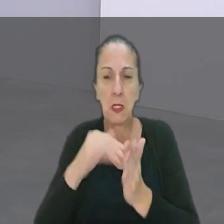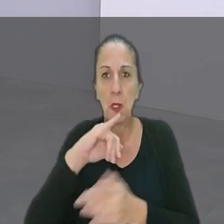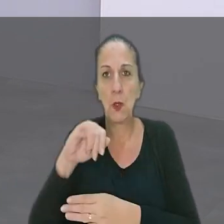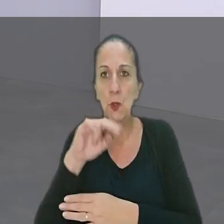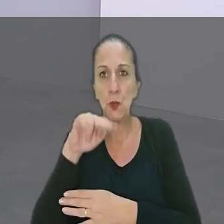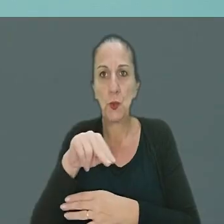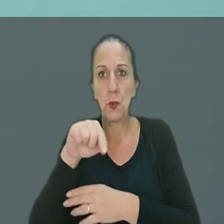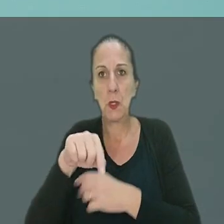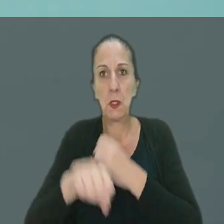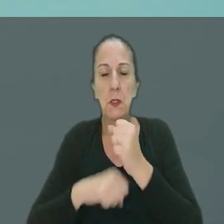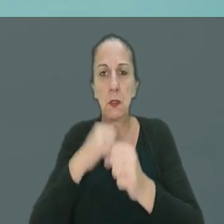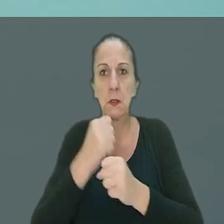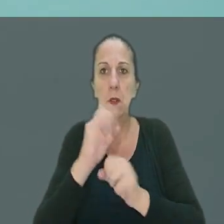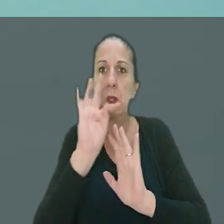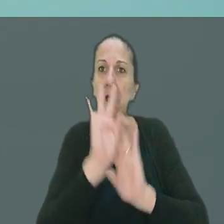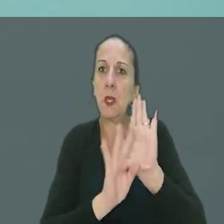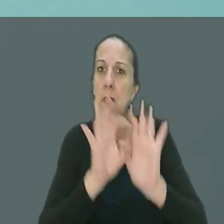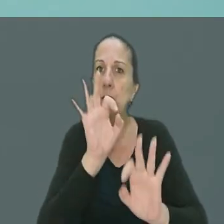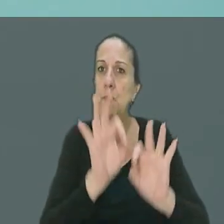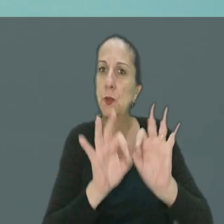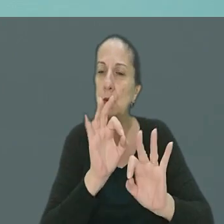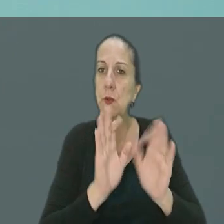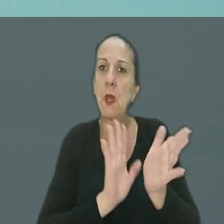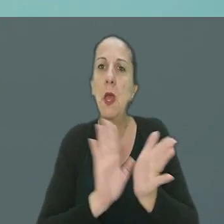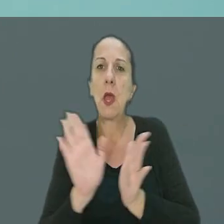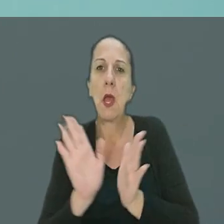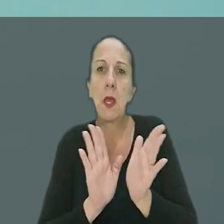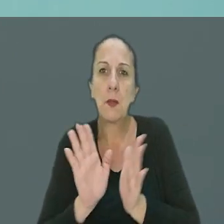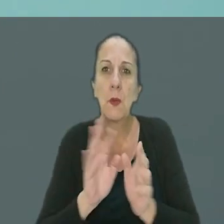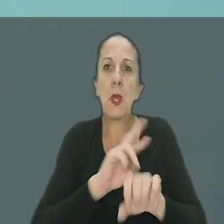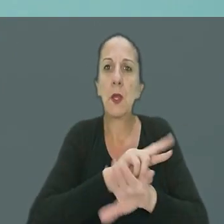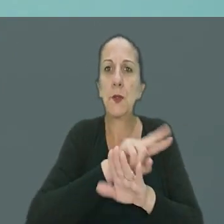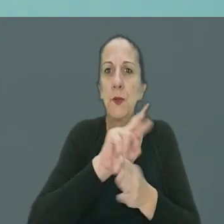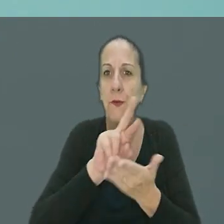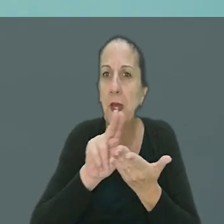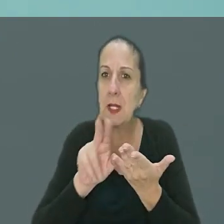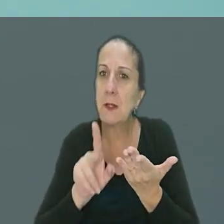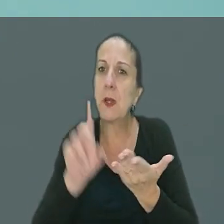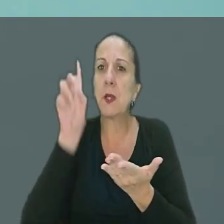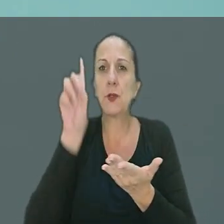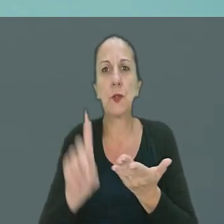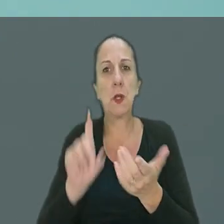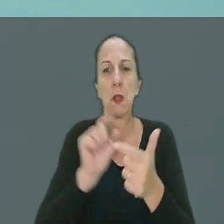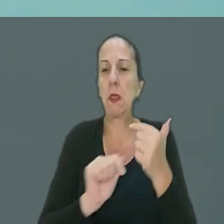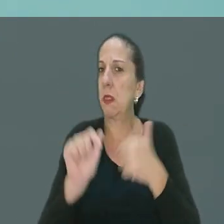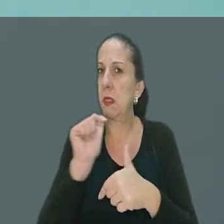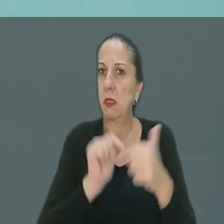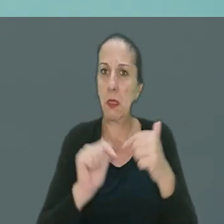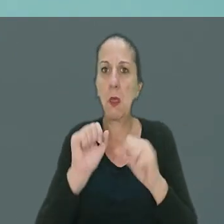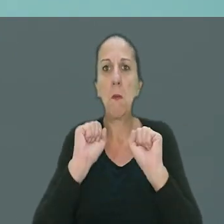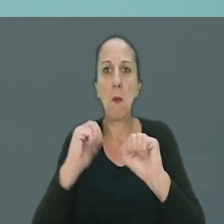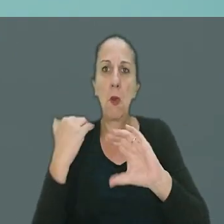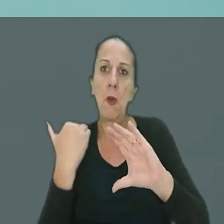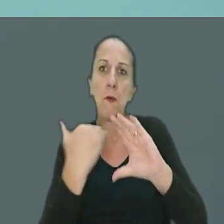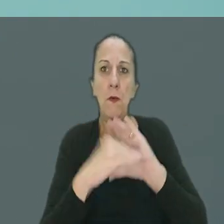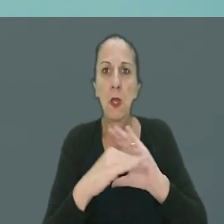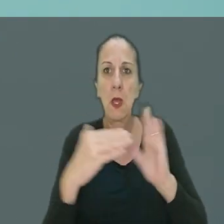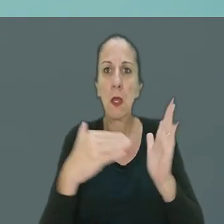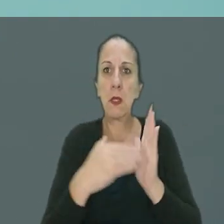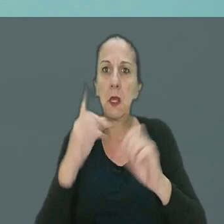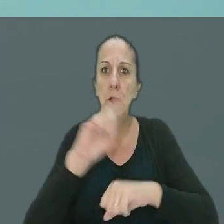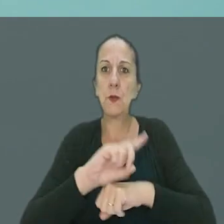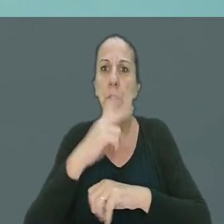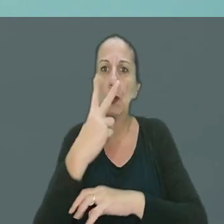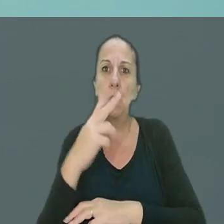junho deste ano. Textos jurídicos com tema acessibilidade e diversidade no contexto do direito do trabalho podem ser enviados até o